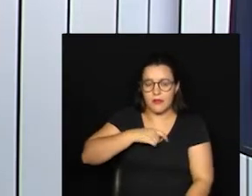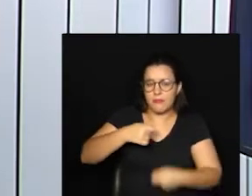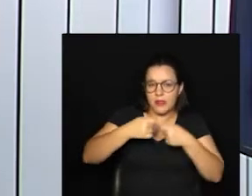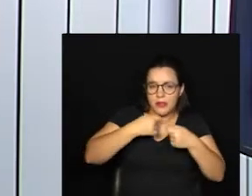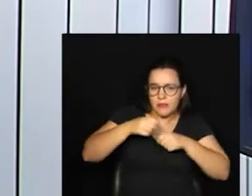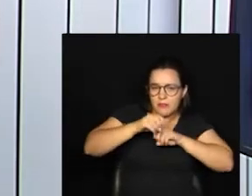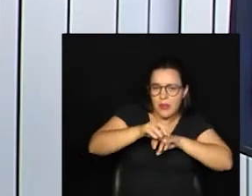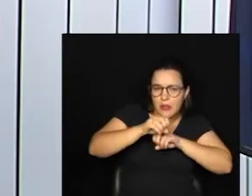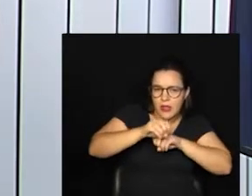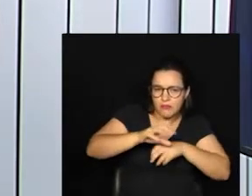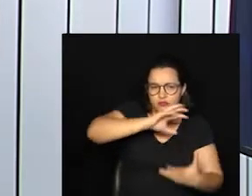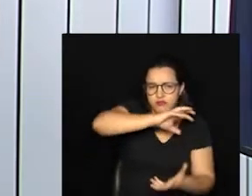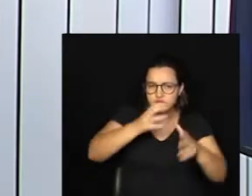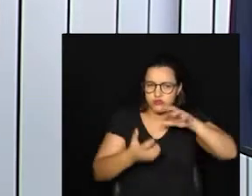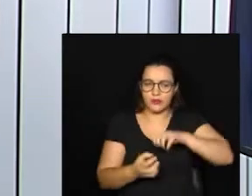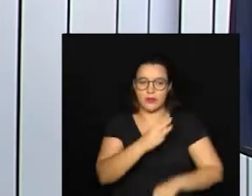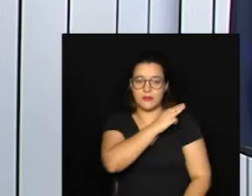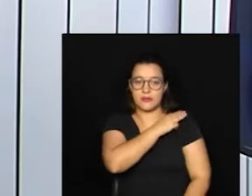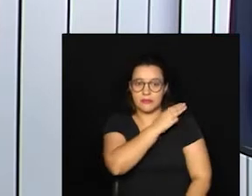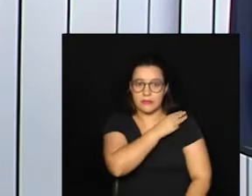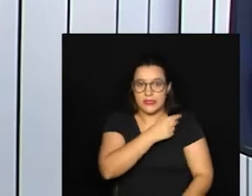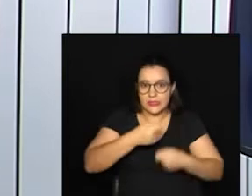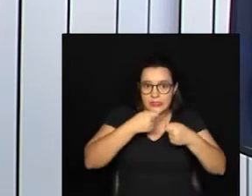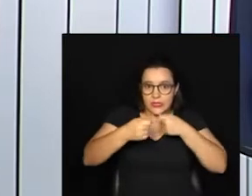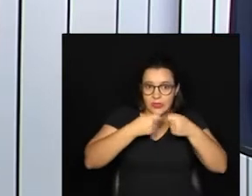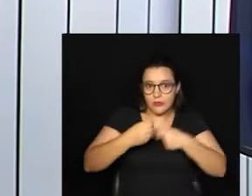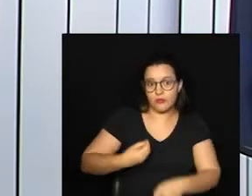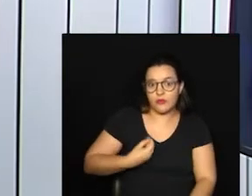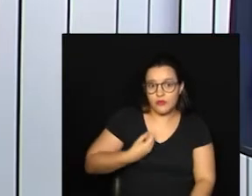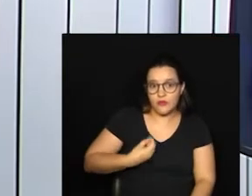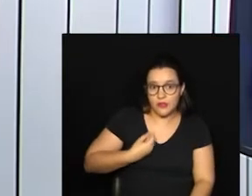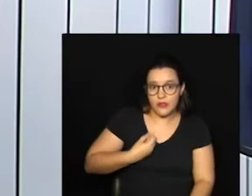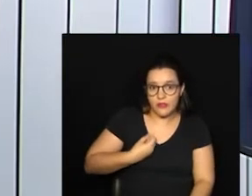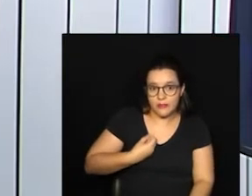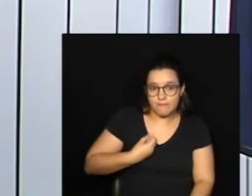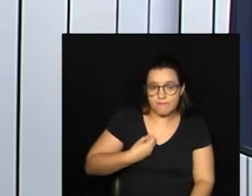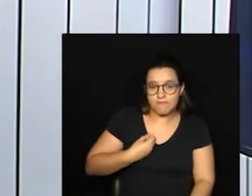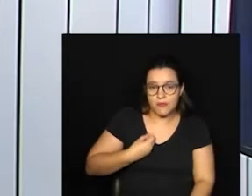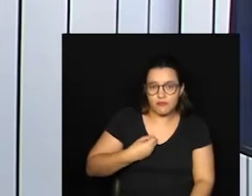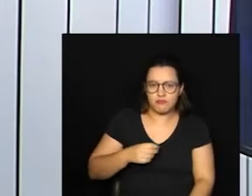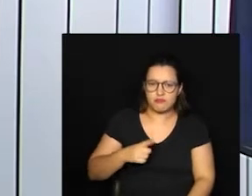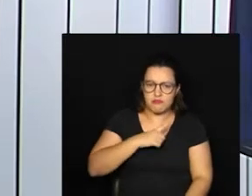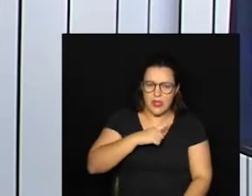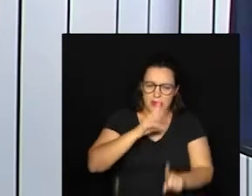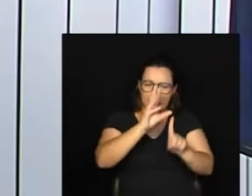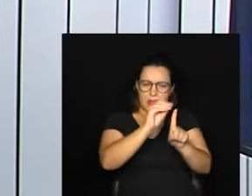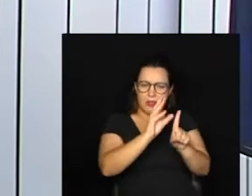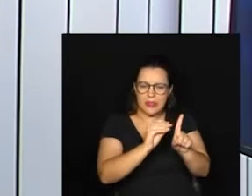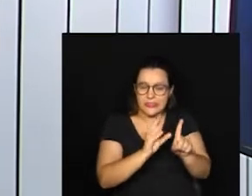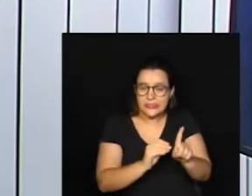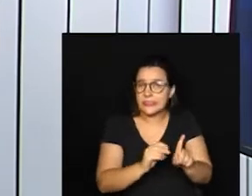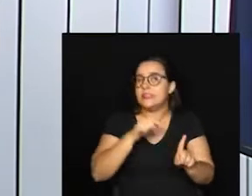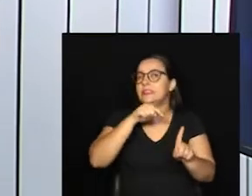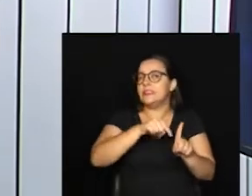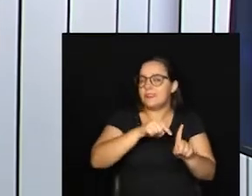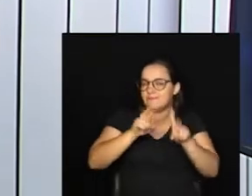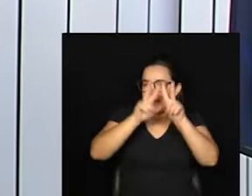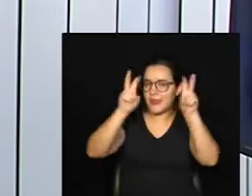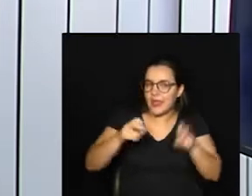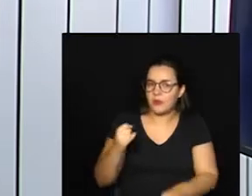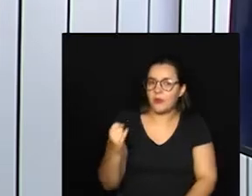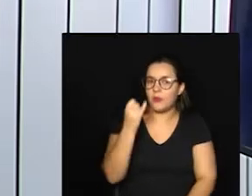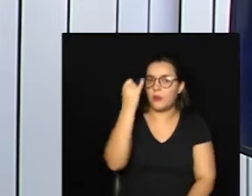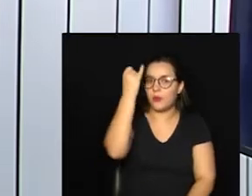reforma do ensino médio, entrevista ao vivo aqui no estúdio, hein, sobre importunação sexual, um tema